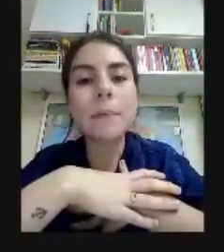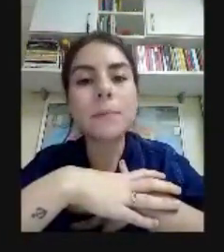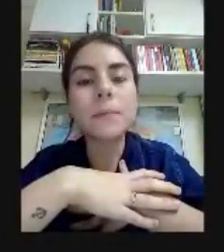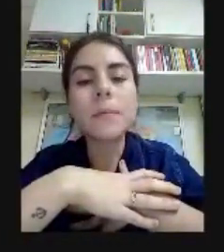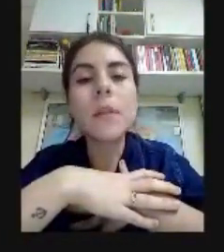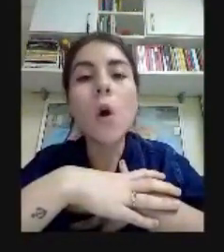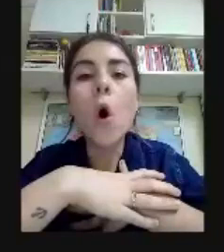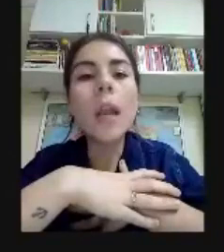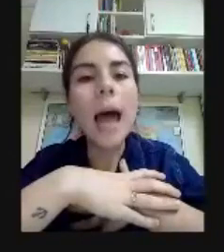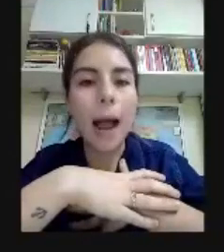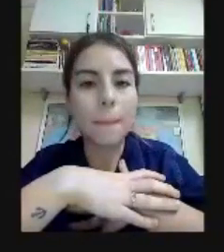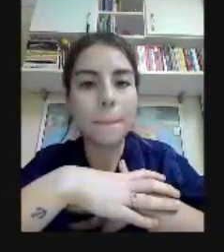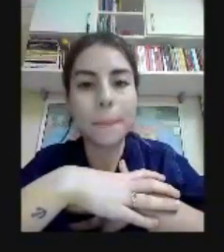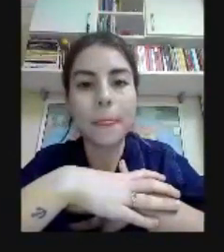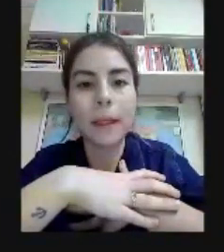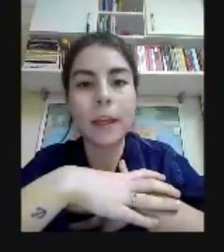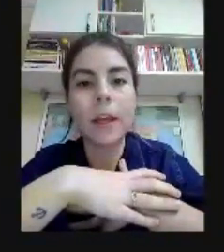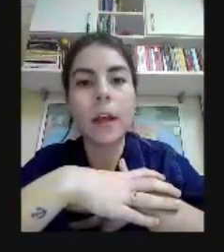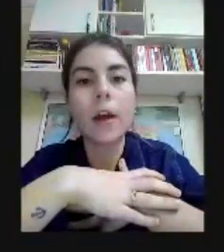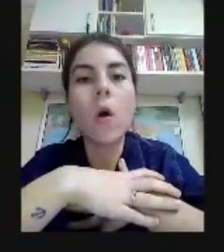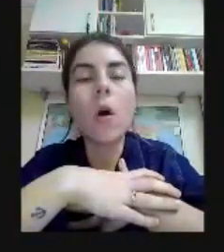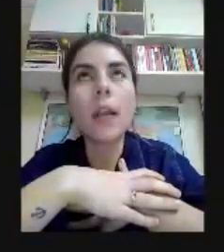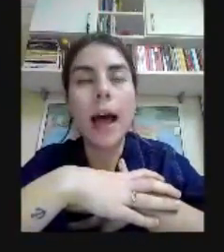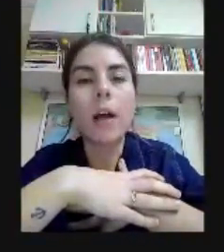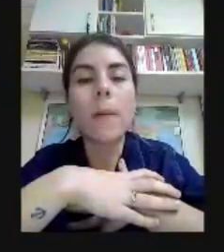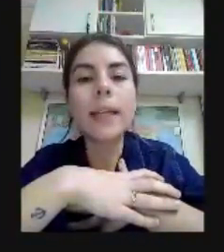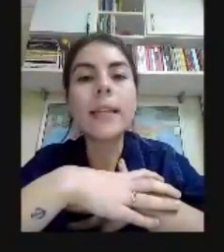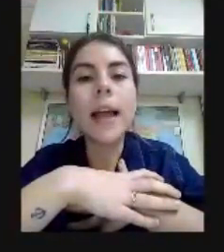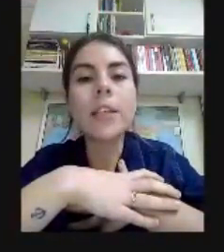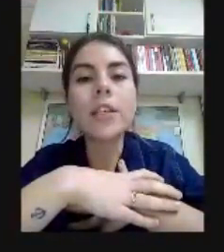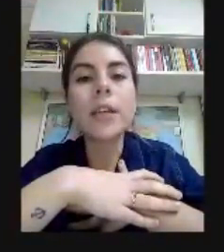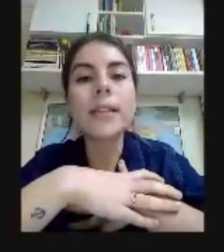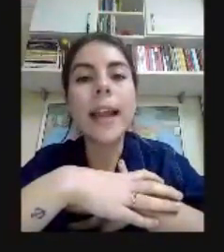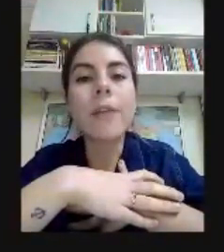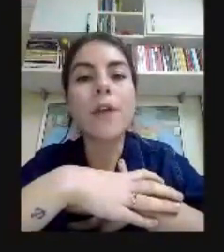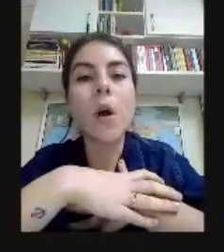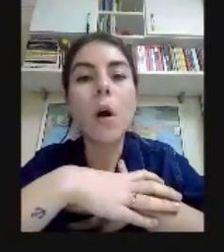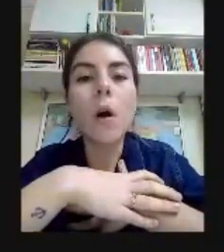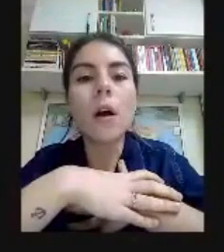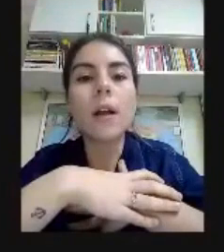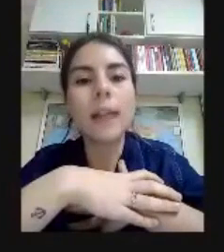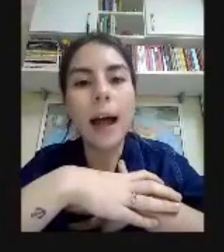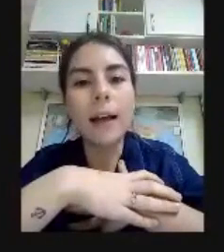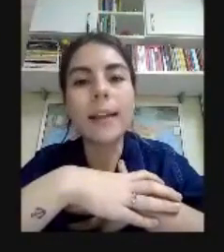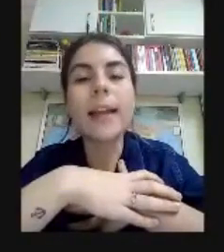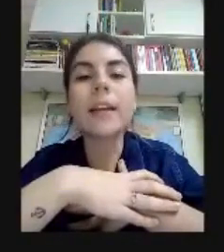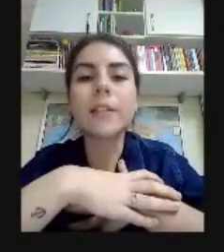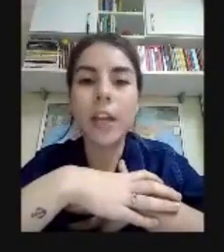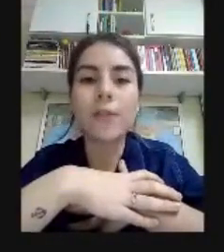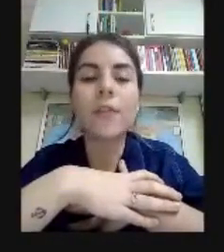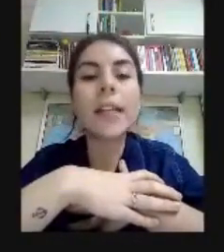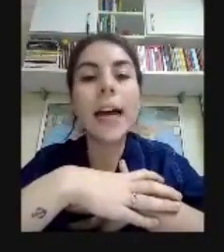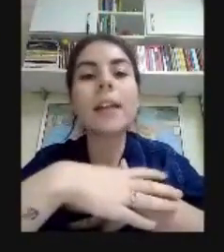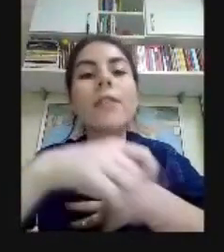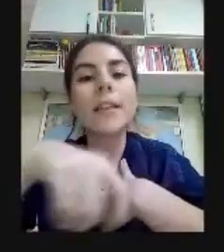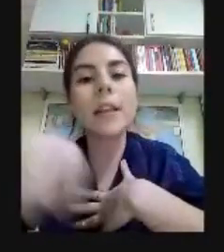vamos pensar olá o olá como é que será que a gente escreve olá e